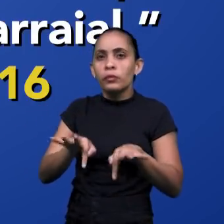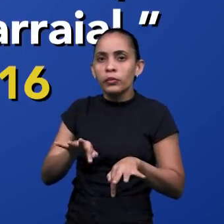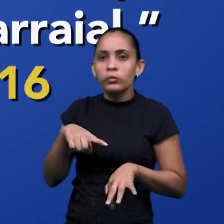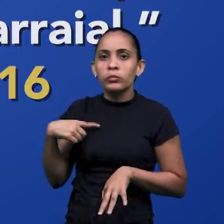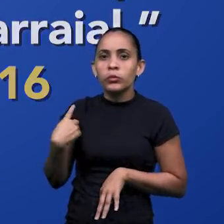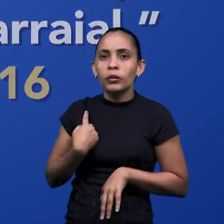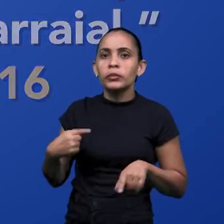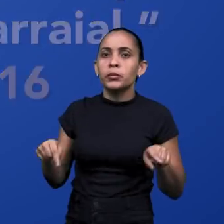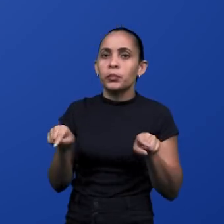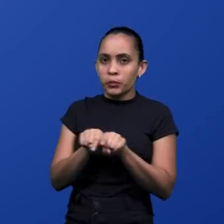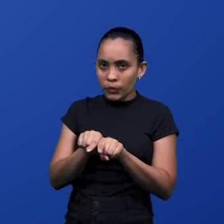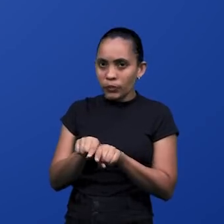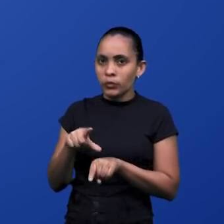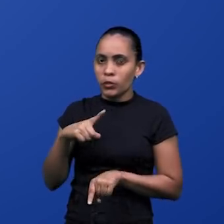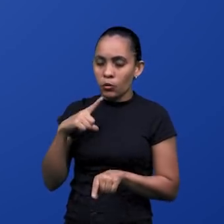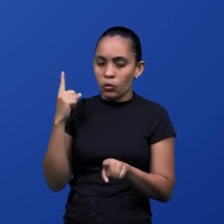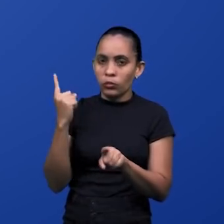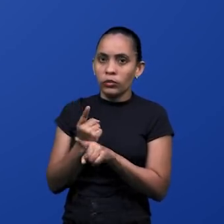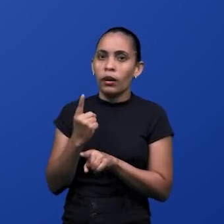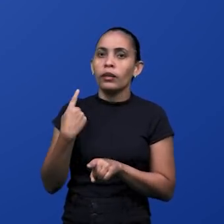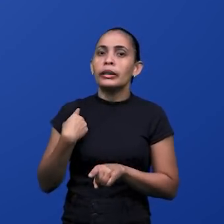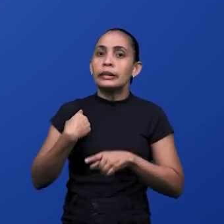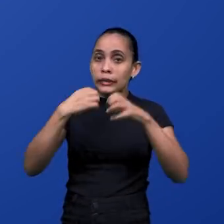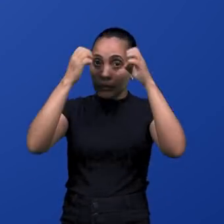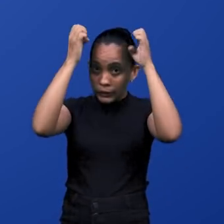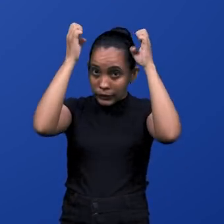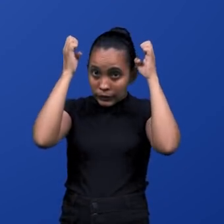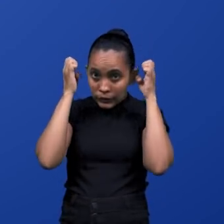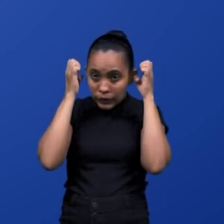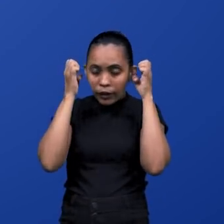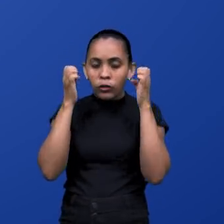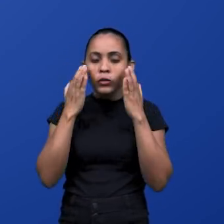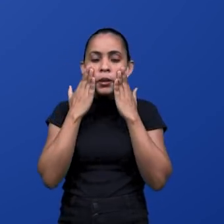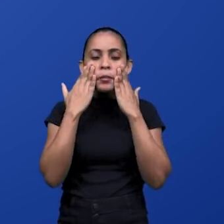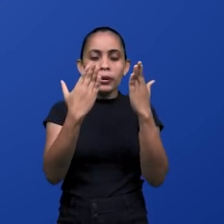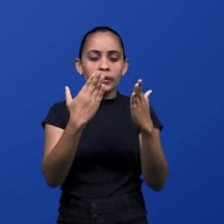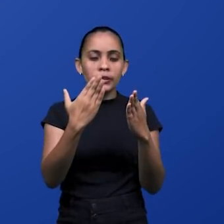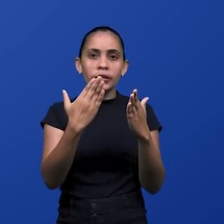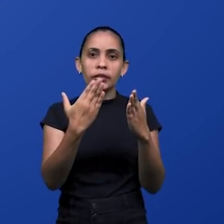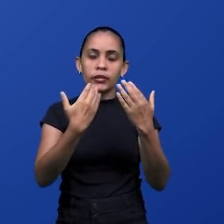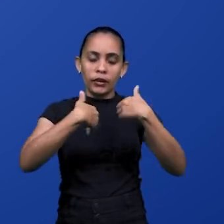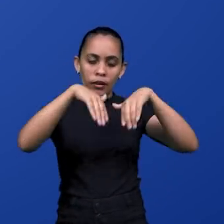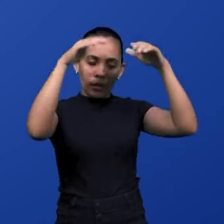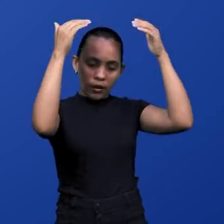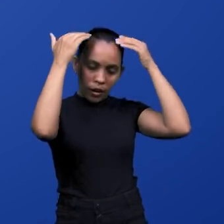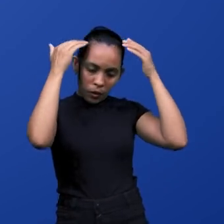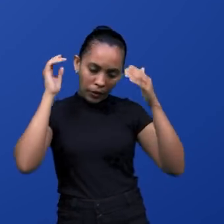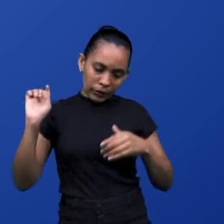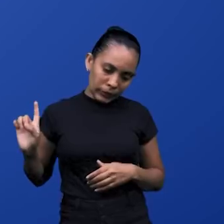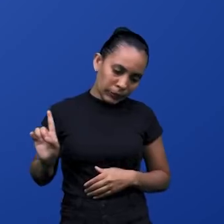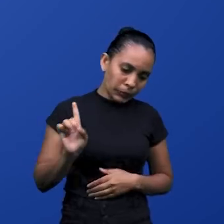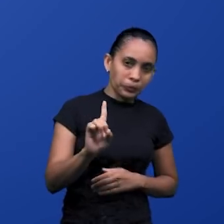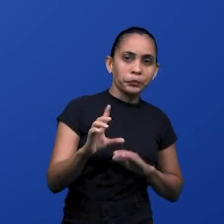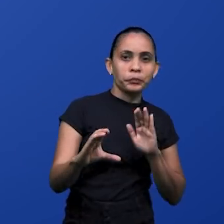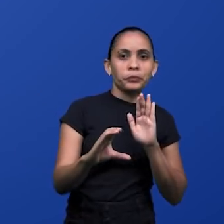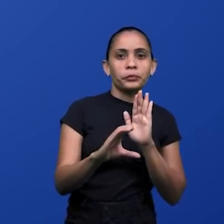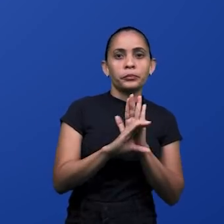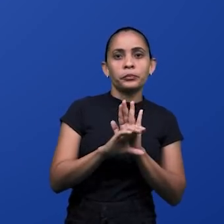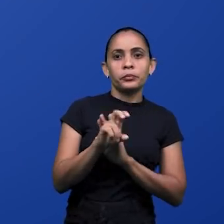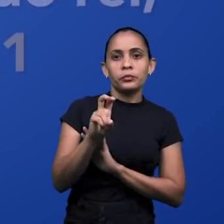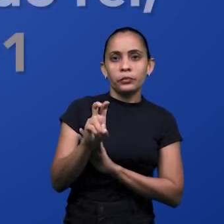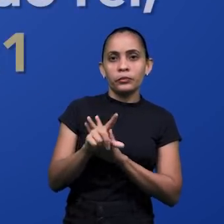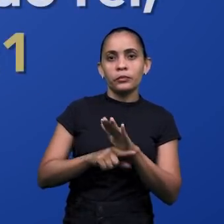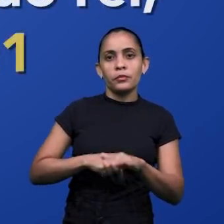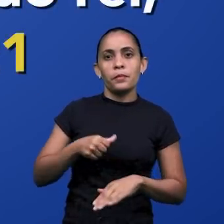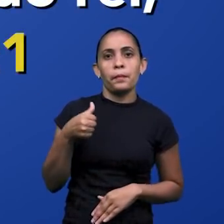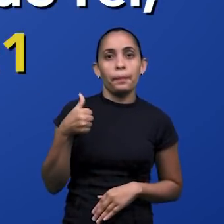podemos encontrar no livro de Esther, quando Esther se apresenta ao rei Assuero, em capítulo 5, verso